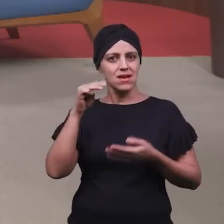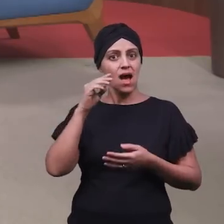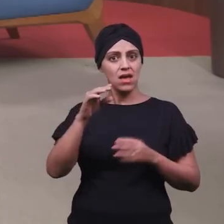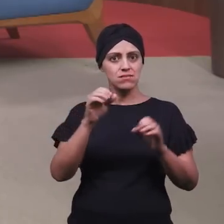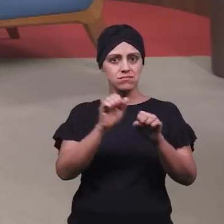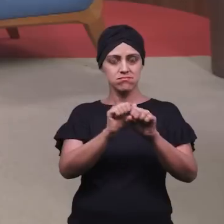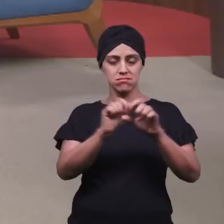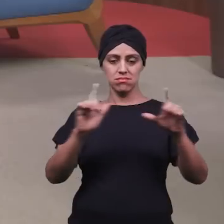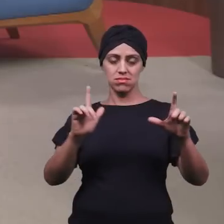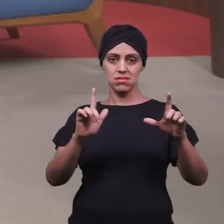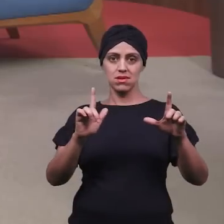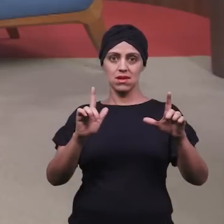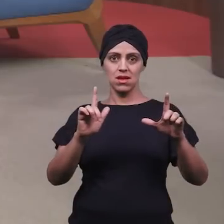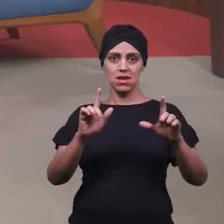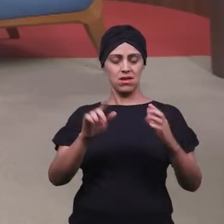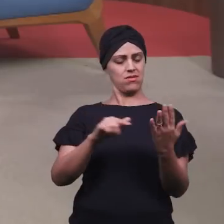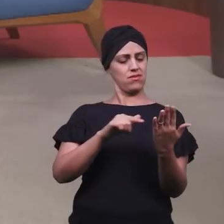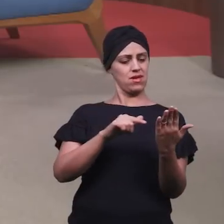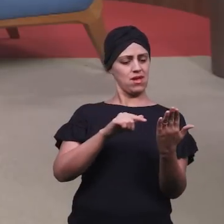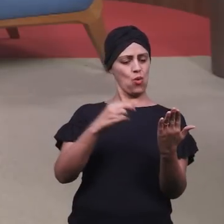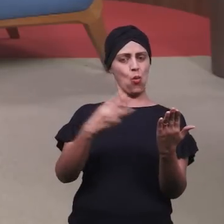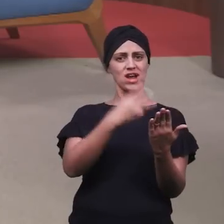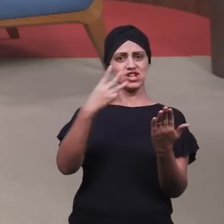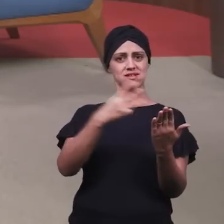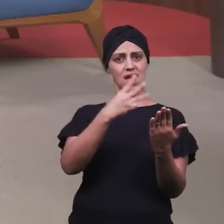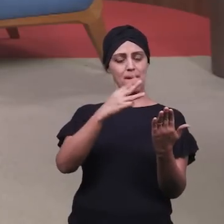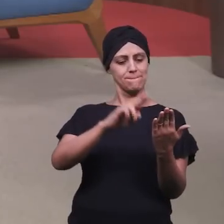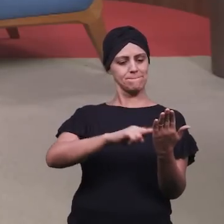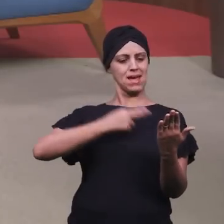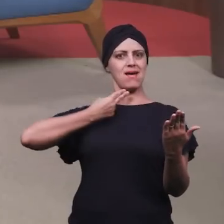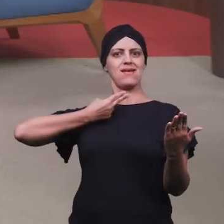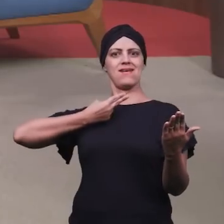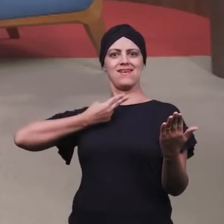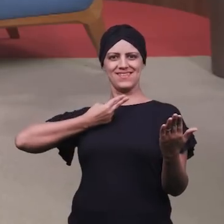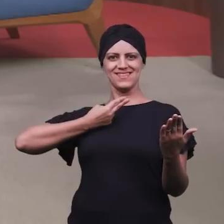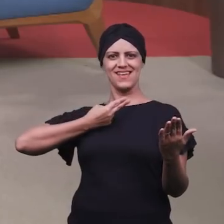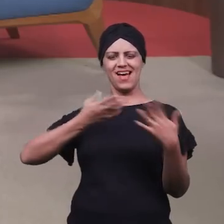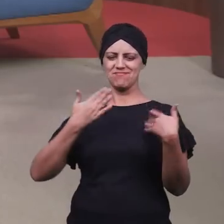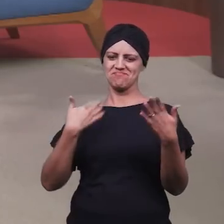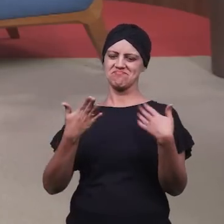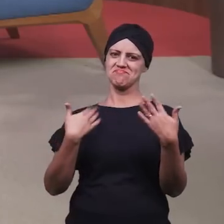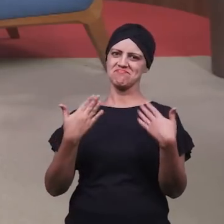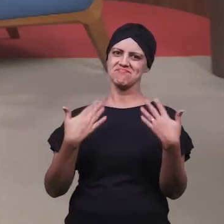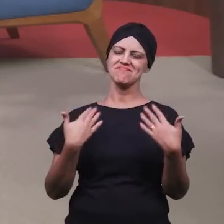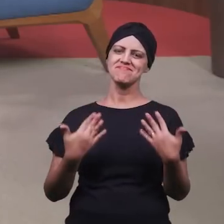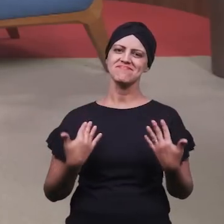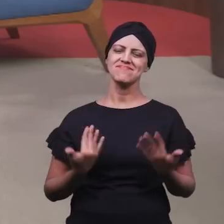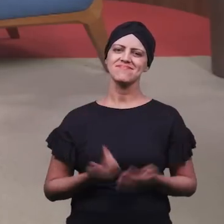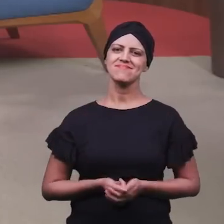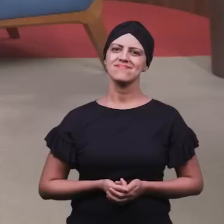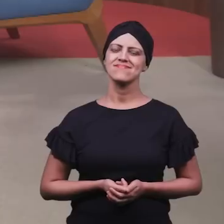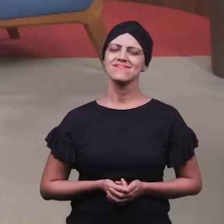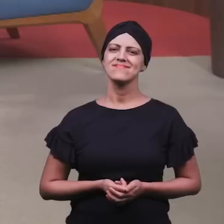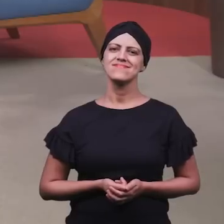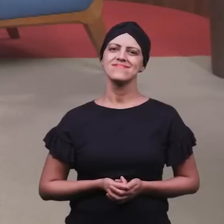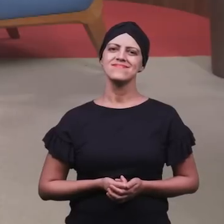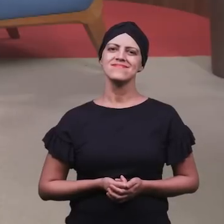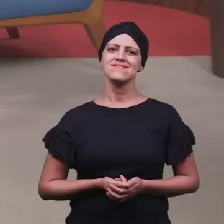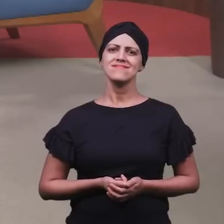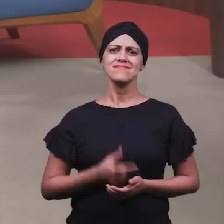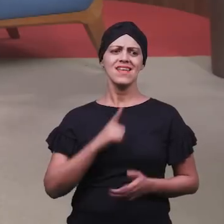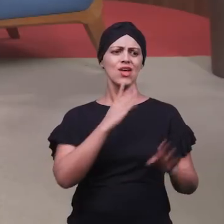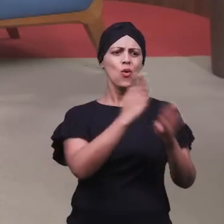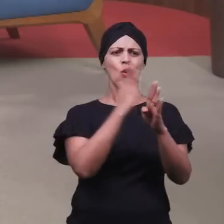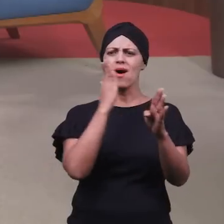para nós uma mensagem. É uma forma de você interagir conosco. E nós temos encontrado irmãos, né, agora mesmo